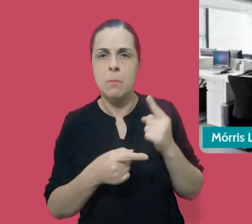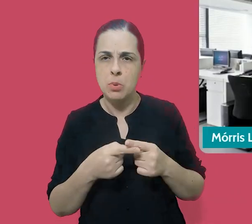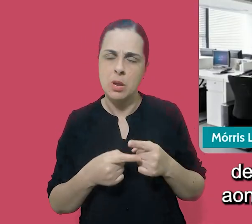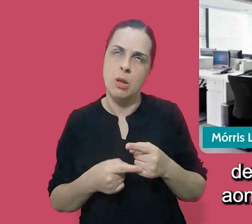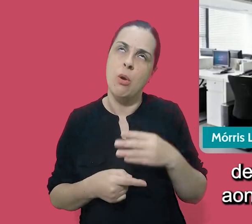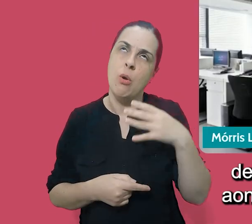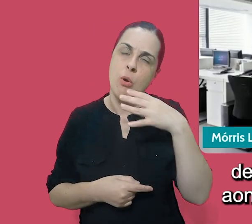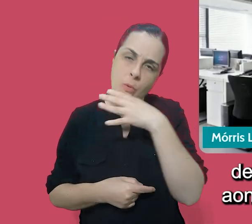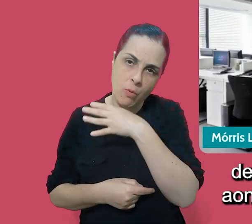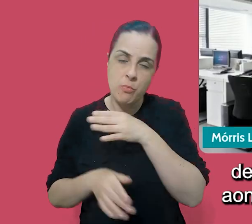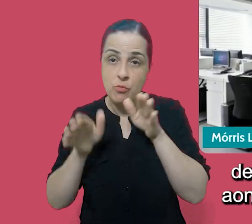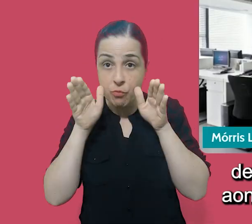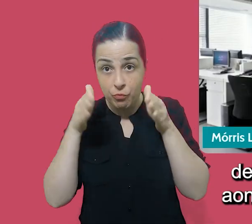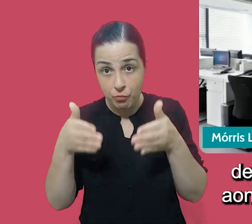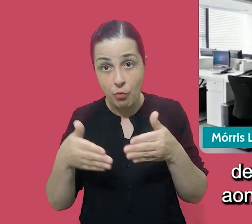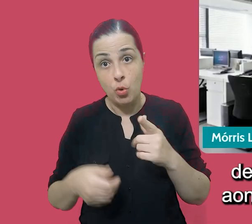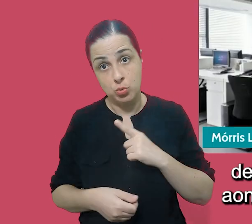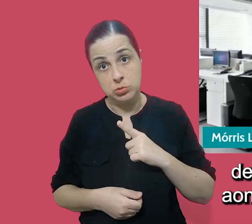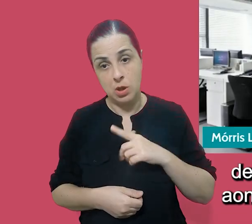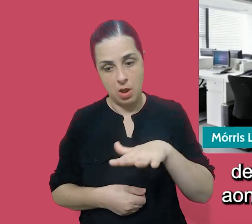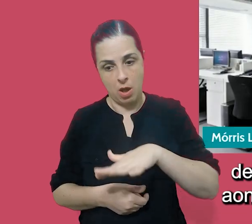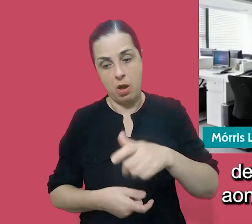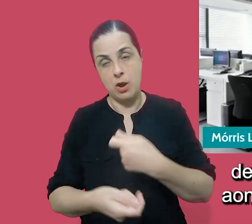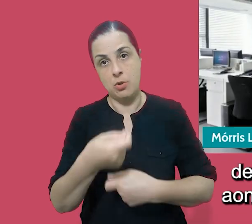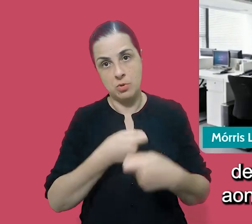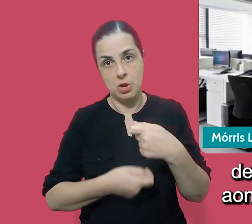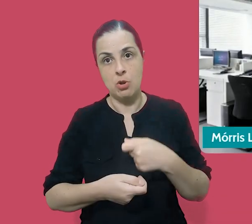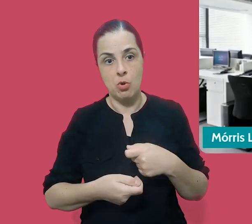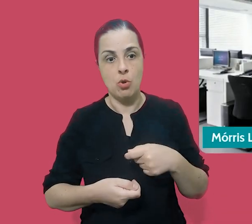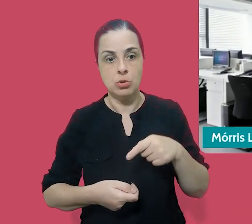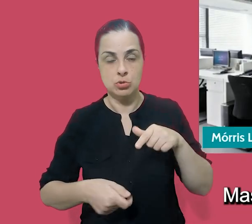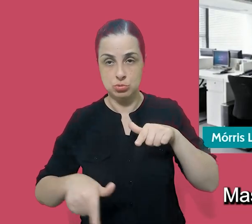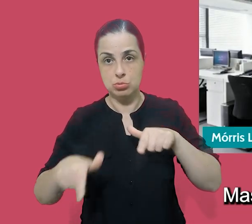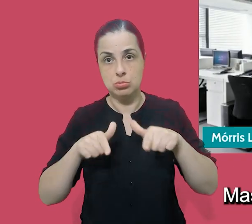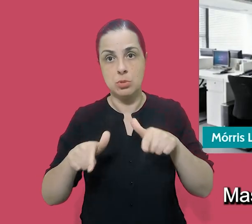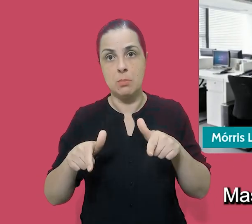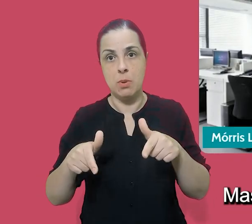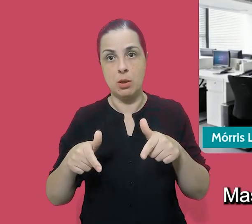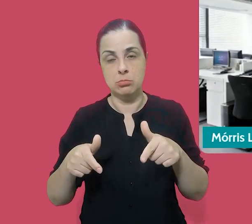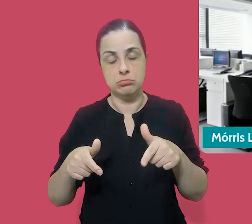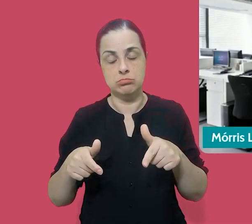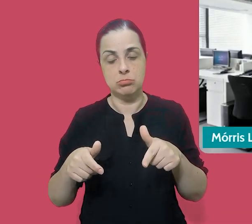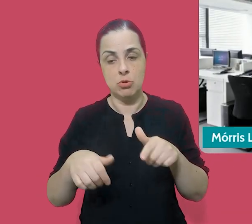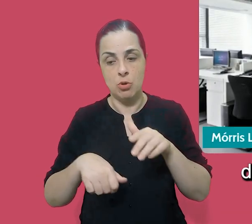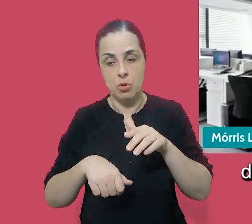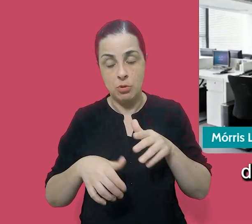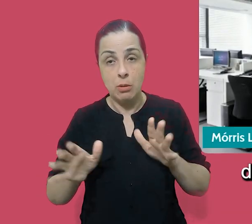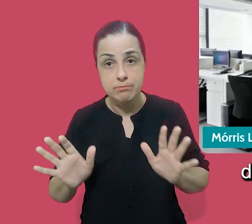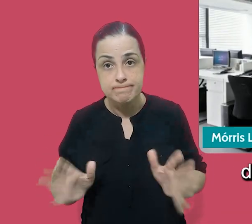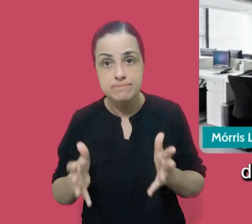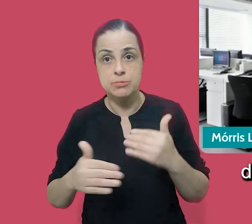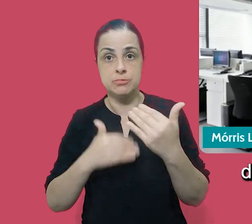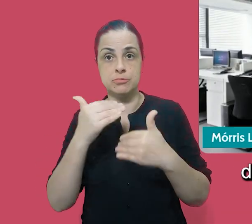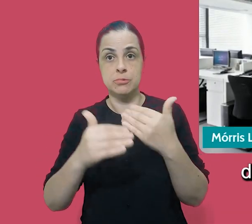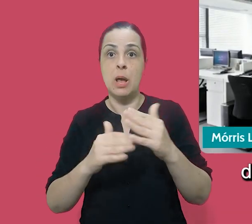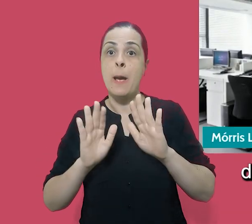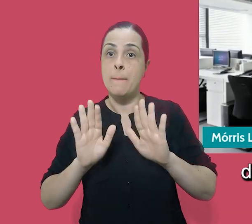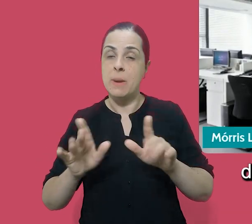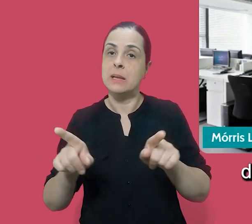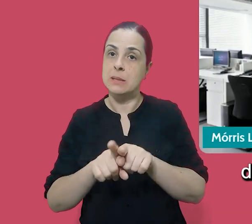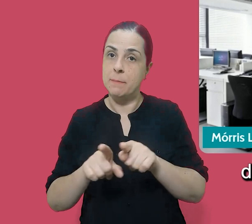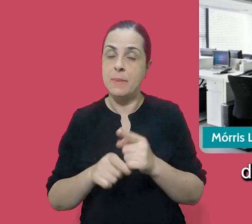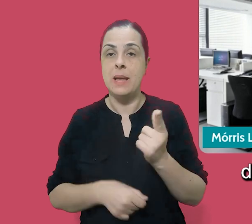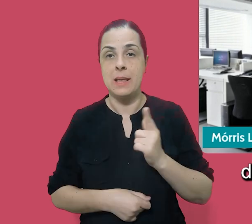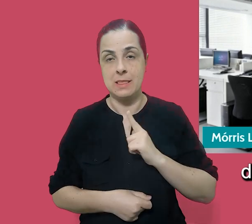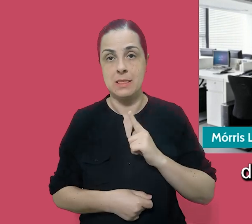recorte de, vamos dizer assim, de negócio onde vocês conseguem atuar, mas tem também uma questão do famoso advocacy, né?